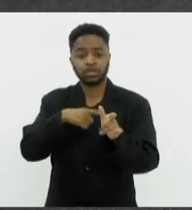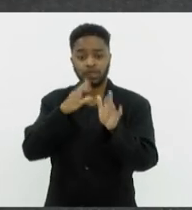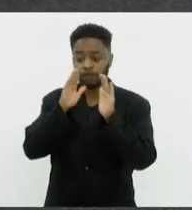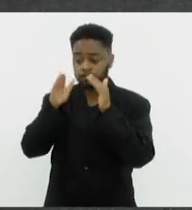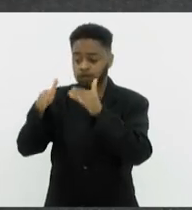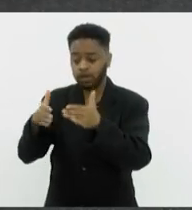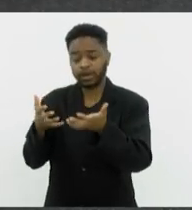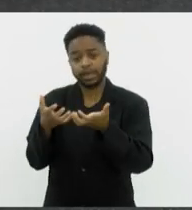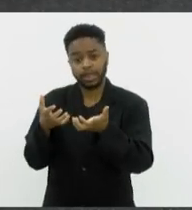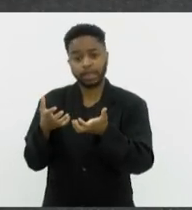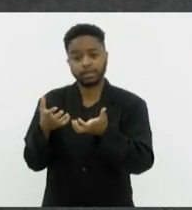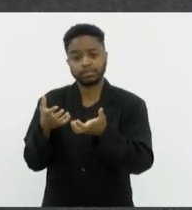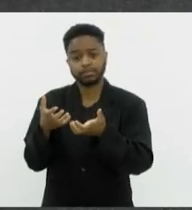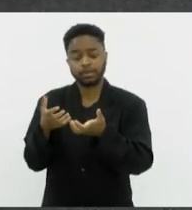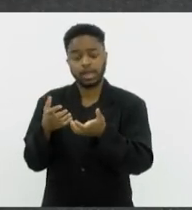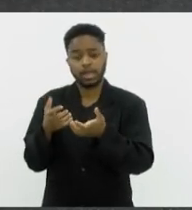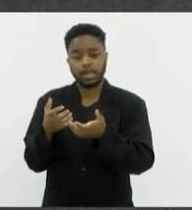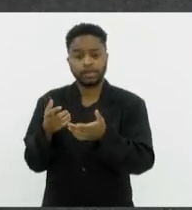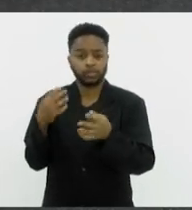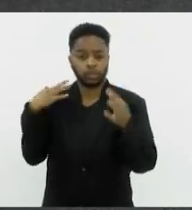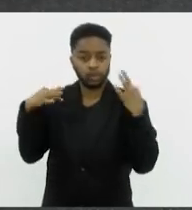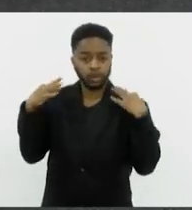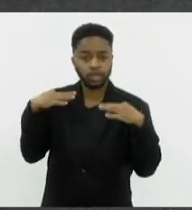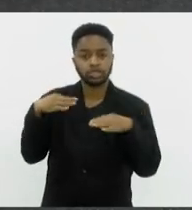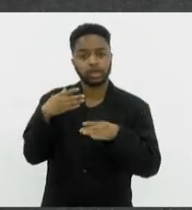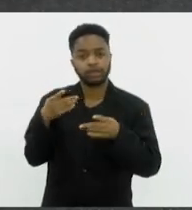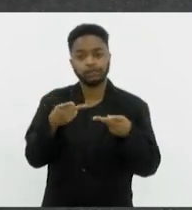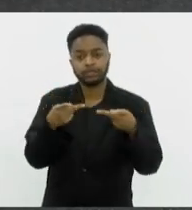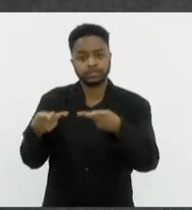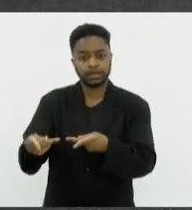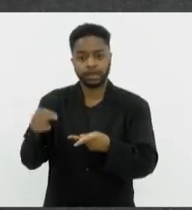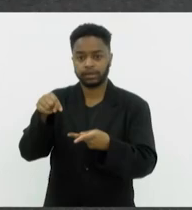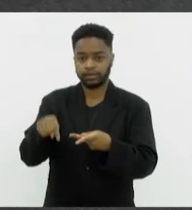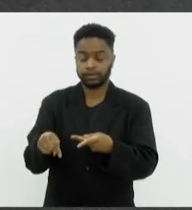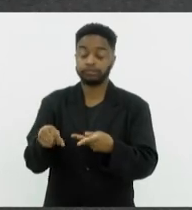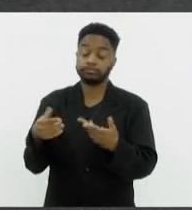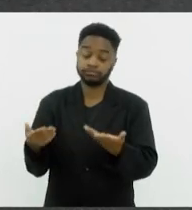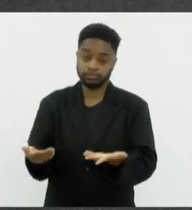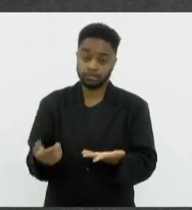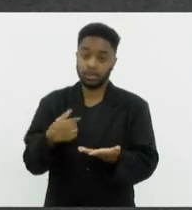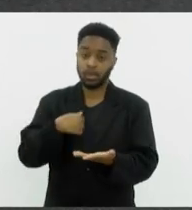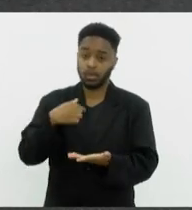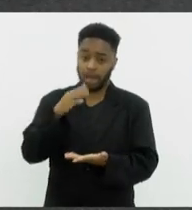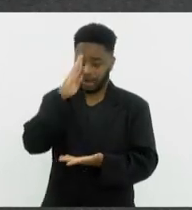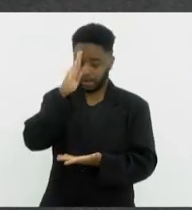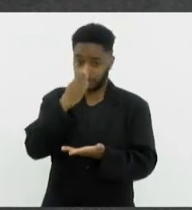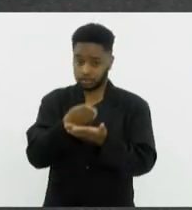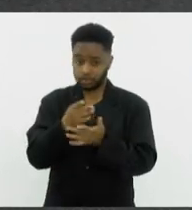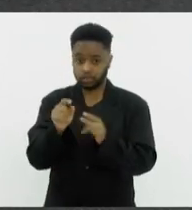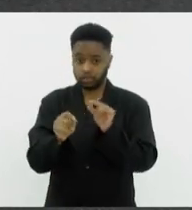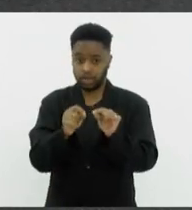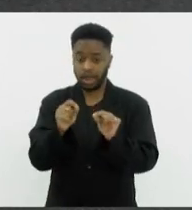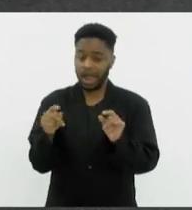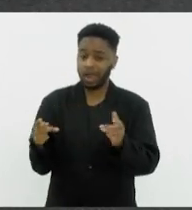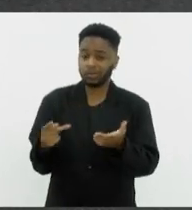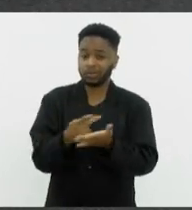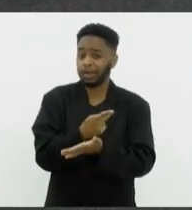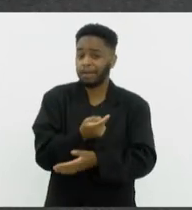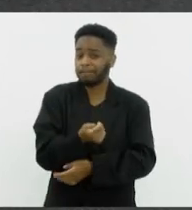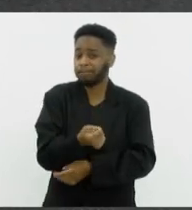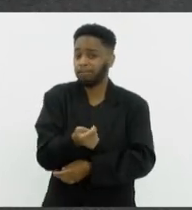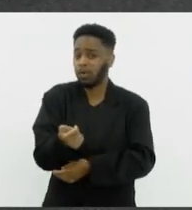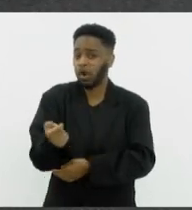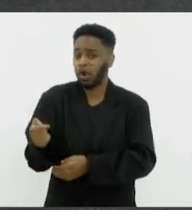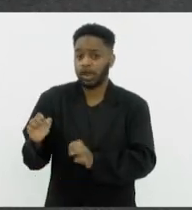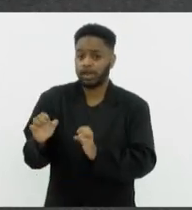e nacional. É uma cidade vocacionada. Eu acho até, inclusive, que acontece muito pouco